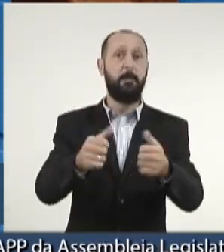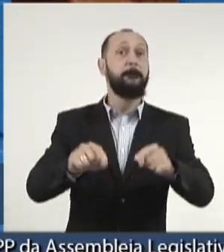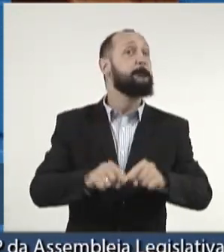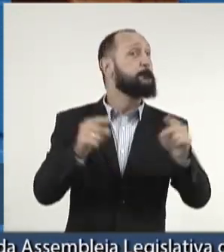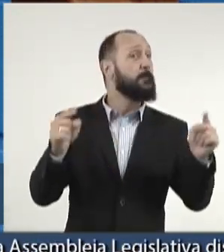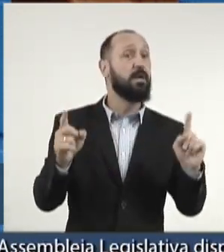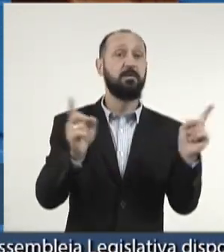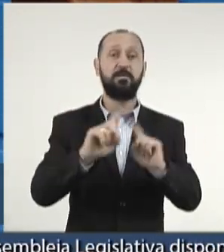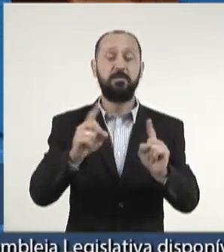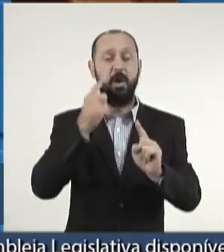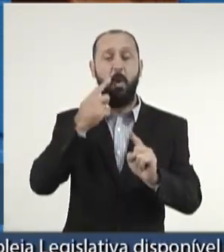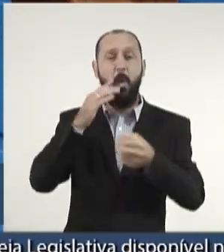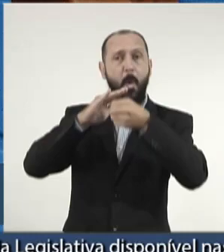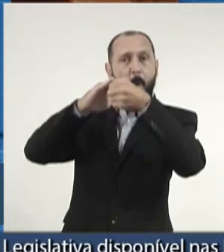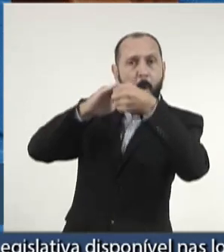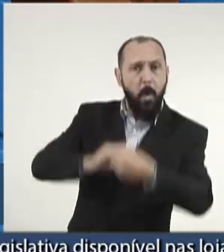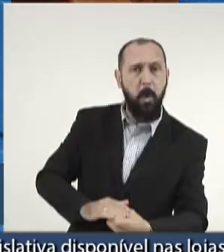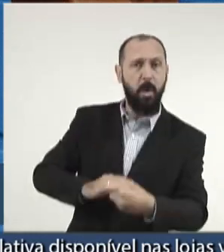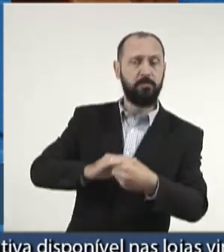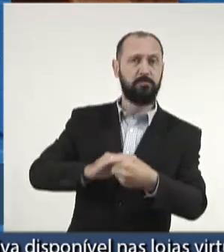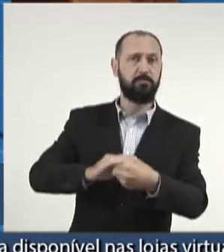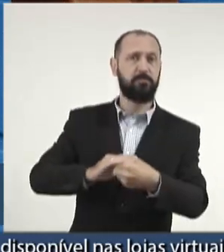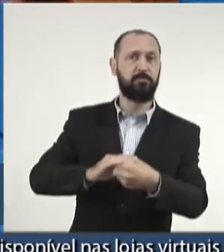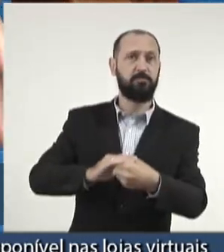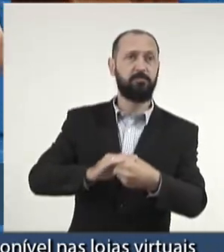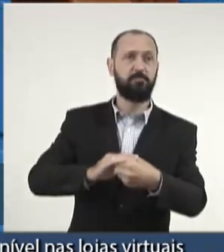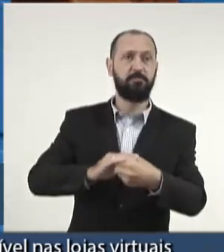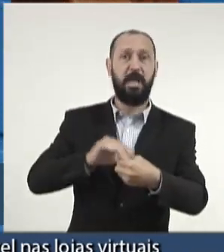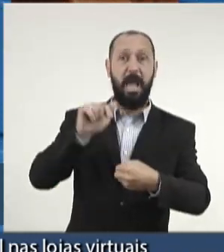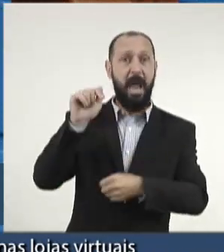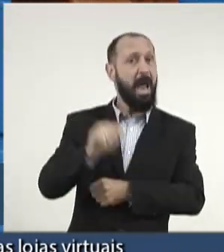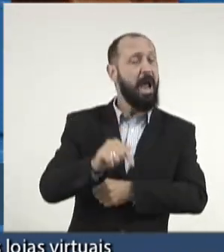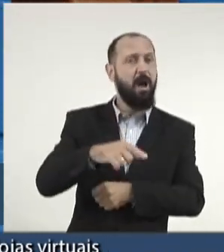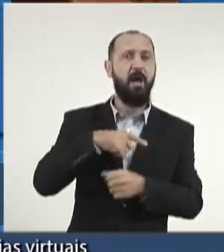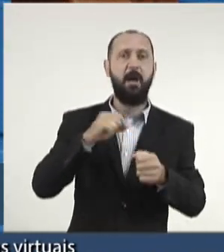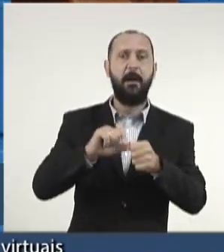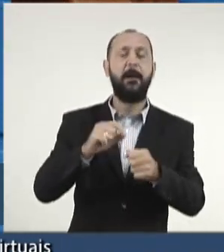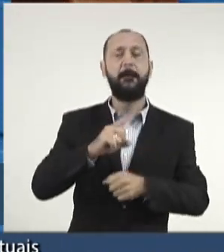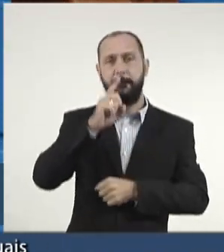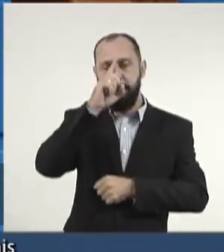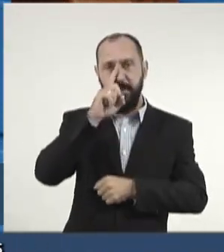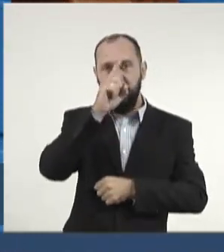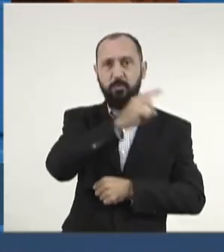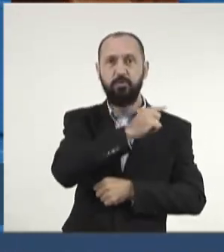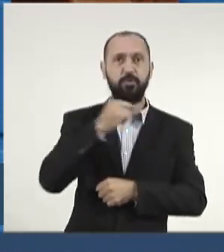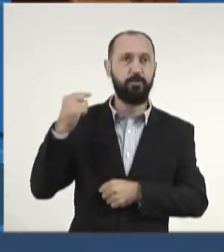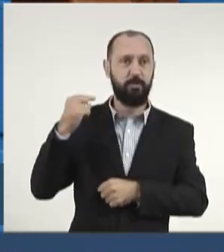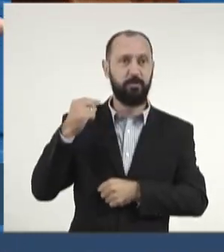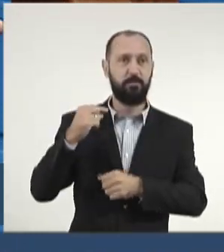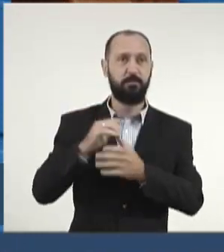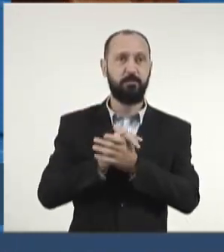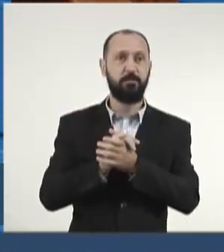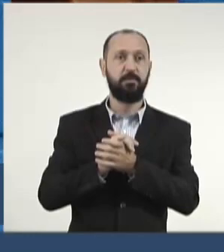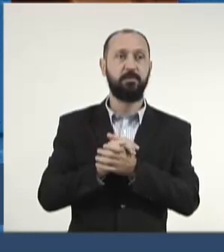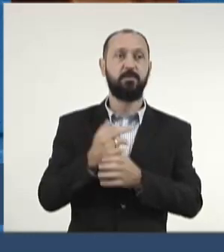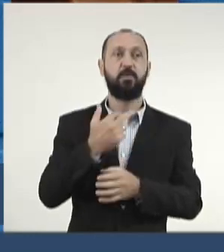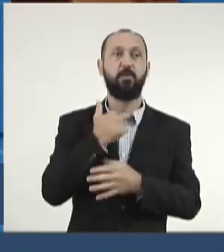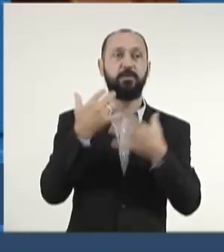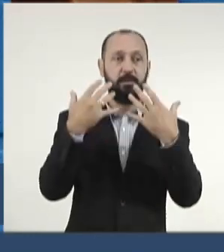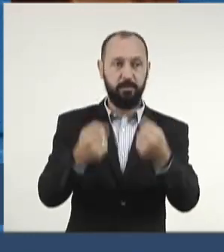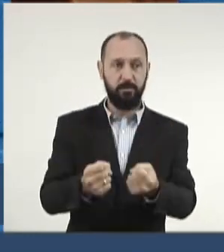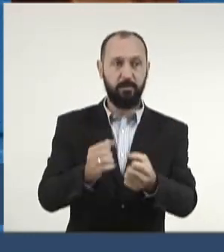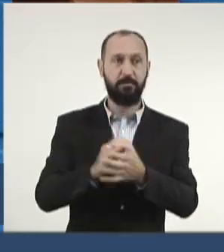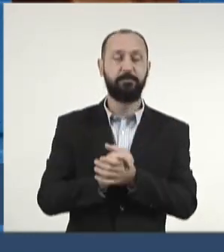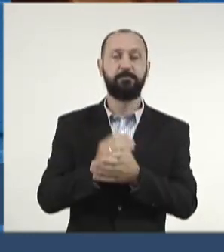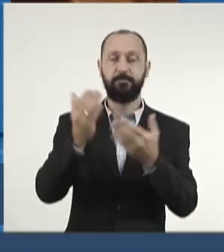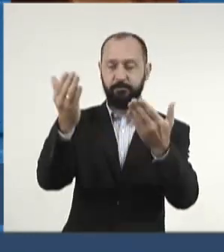mas não submeter o candidato a risco de morte. E isso que nós não podemos